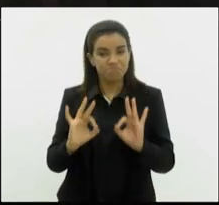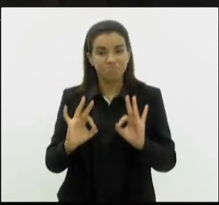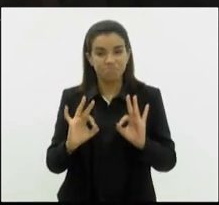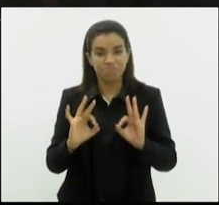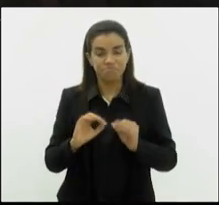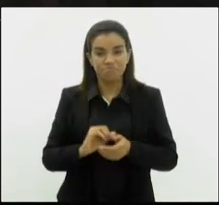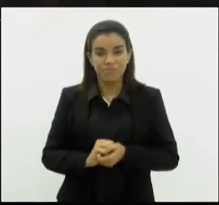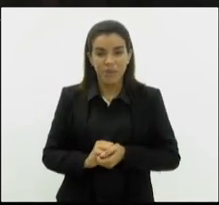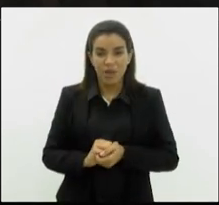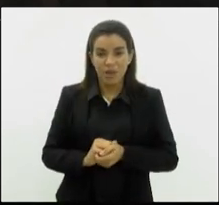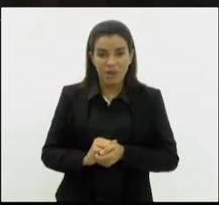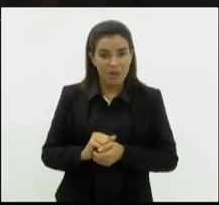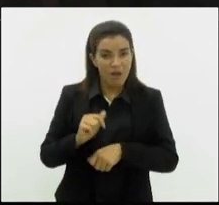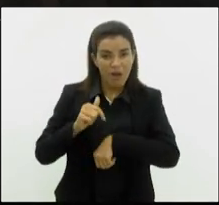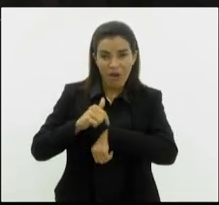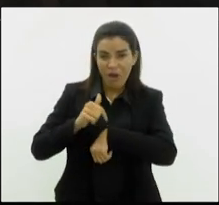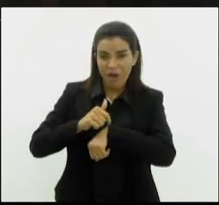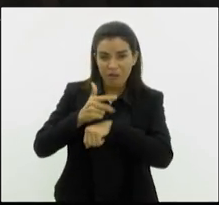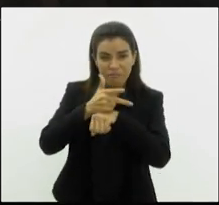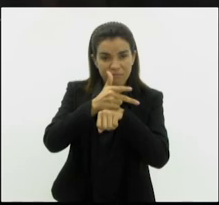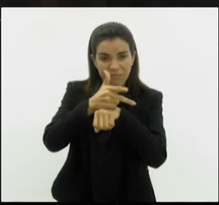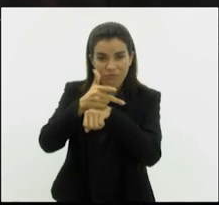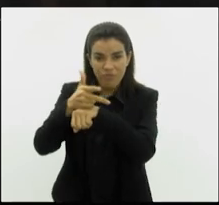E à luz do dia, filmados.